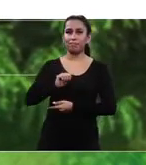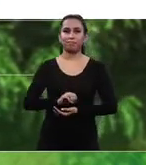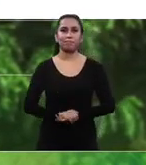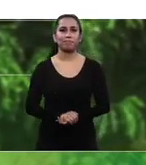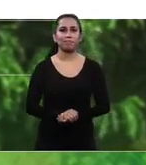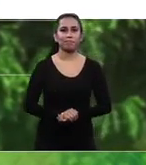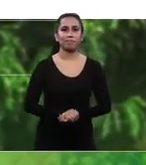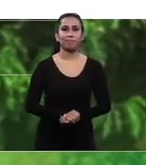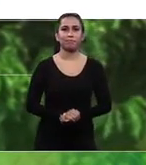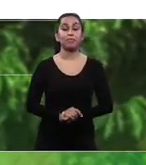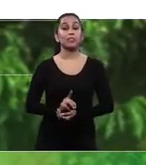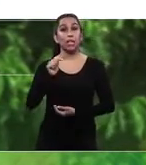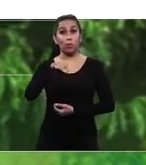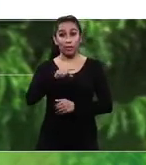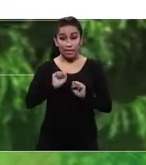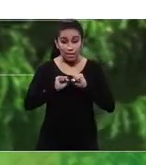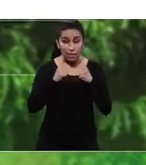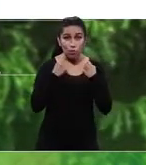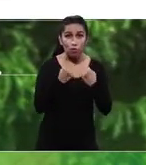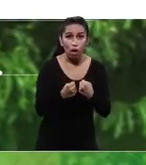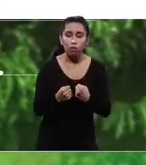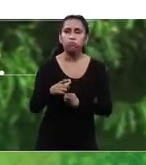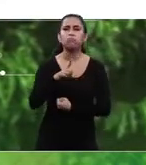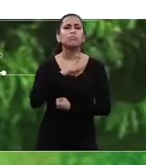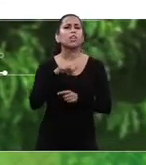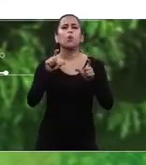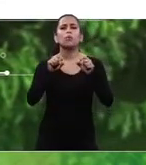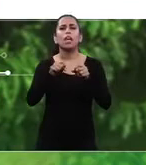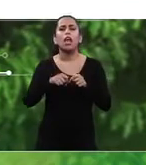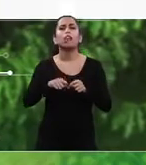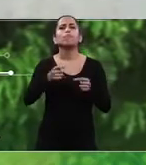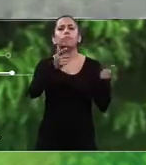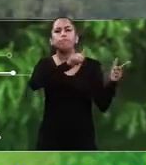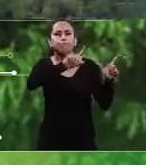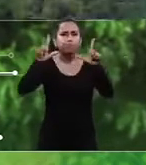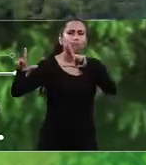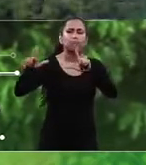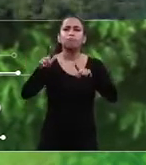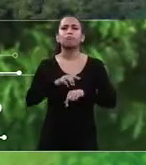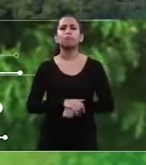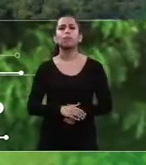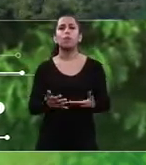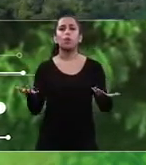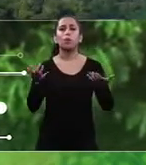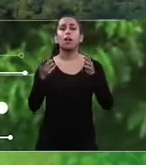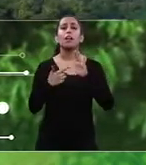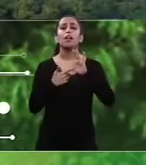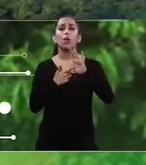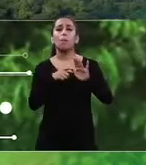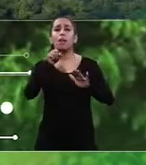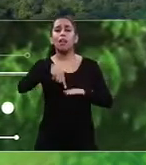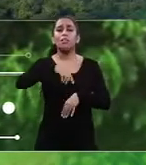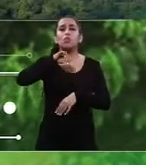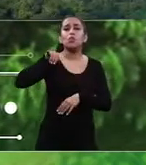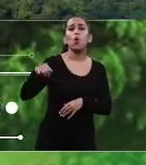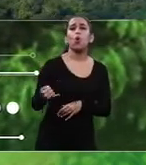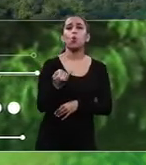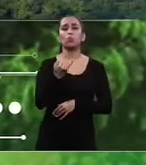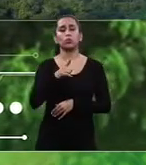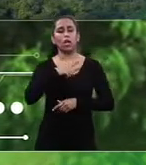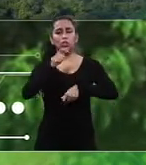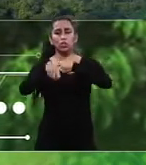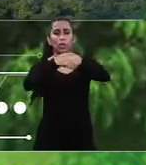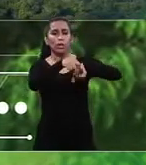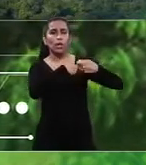Dentro desse esforço, pode passar um slide, eu queria apresentar essas oportunidades de